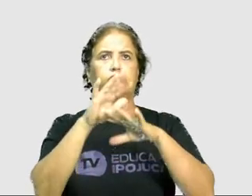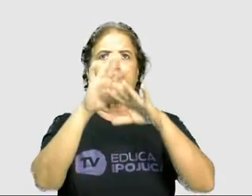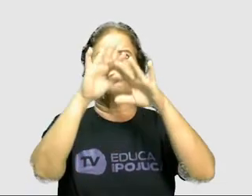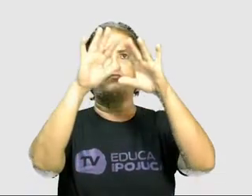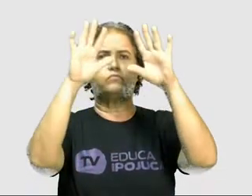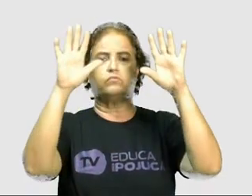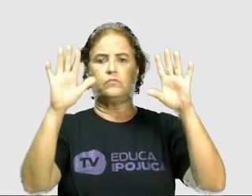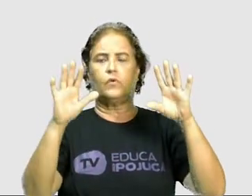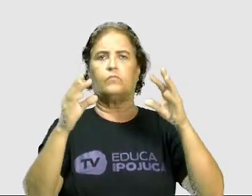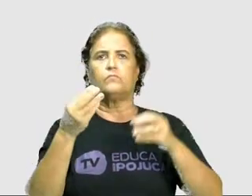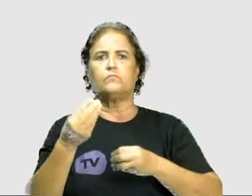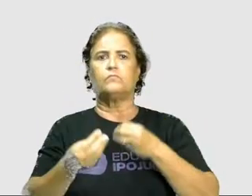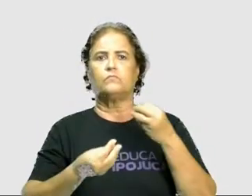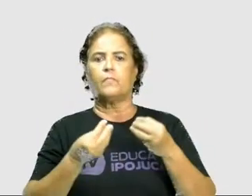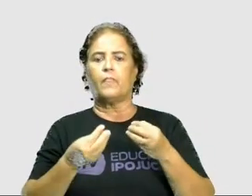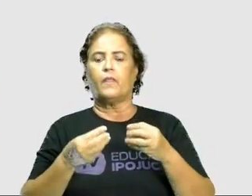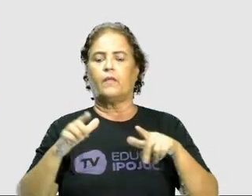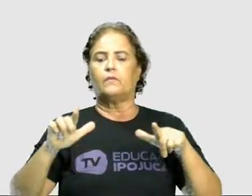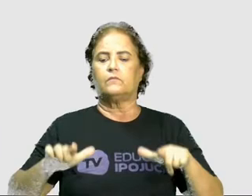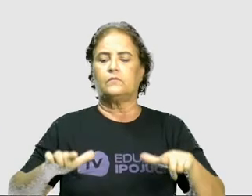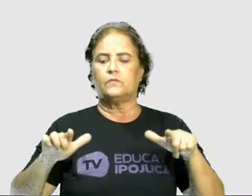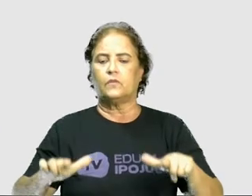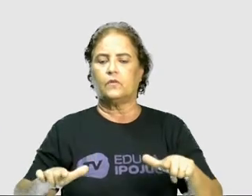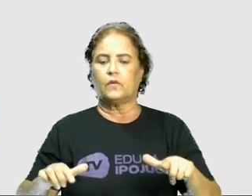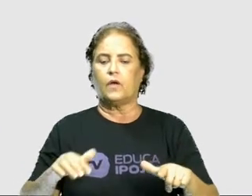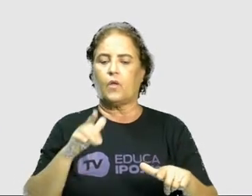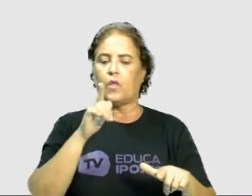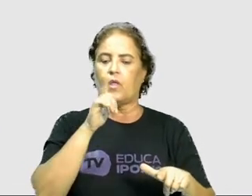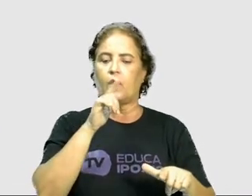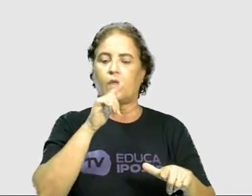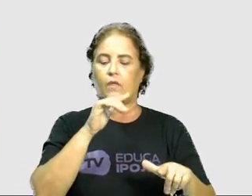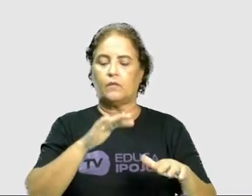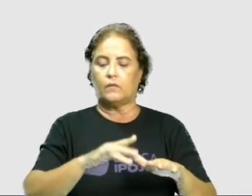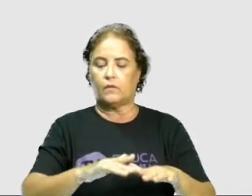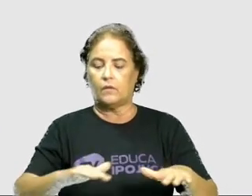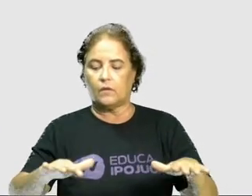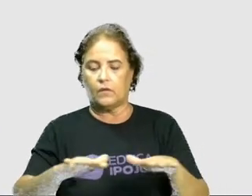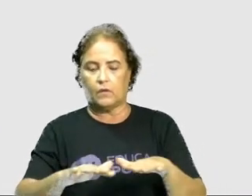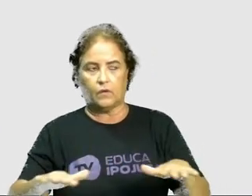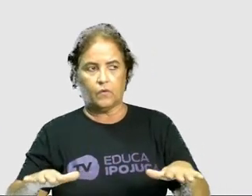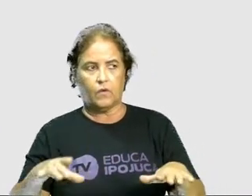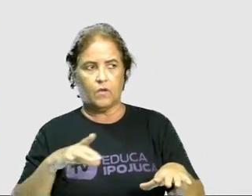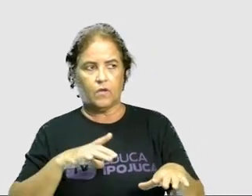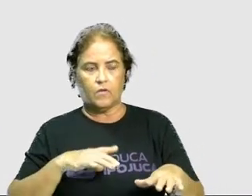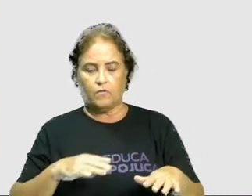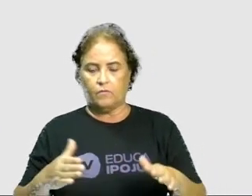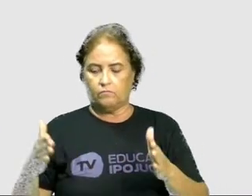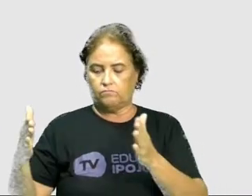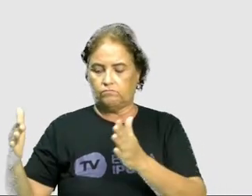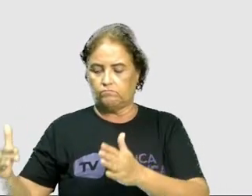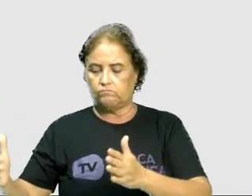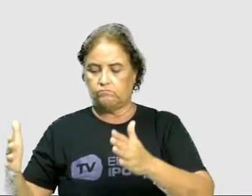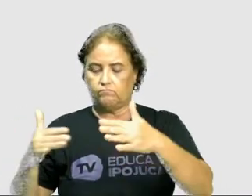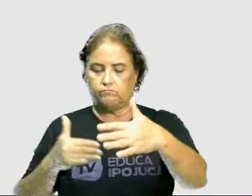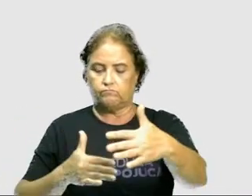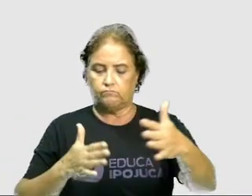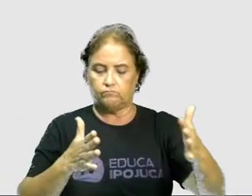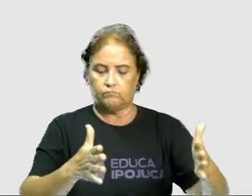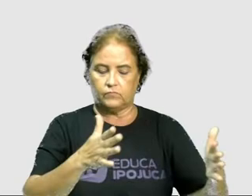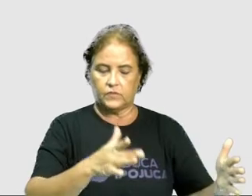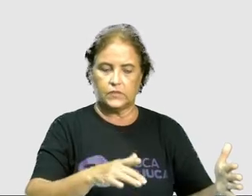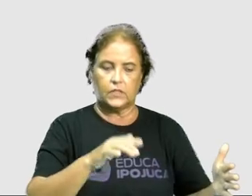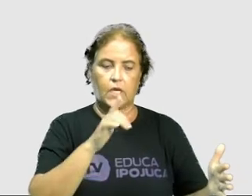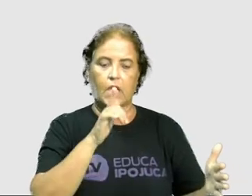professora? Nos locais onde a maré baixa, eles fazem esses tanques aqui, onde vai ficar a água do